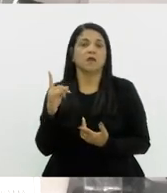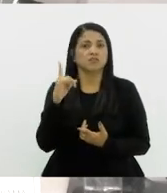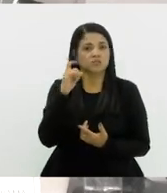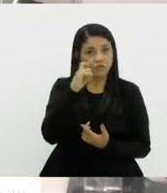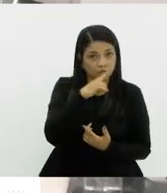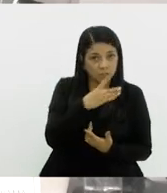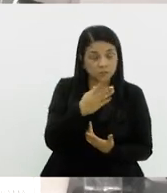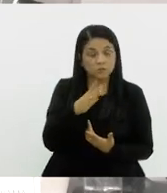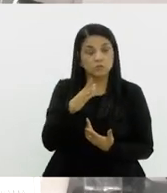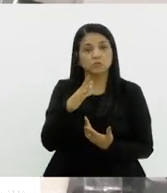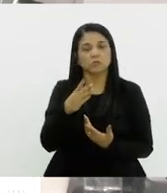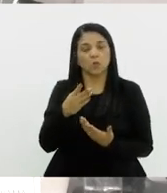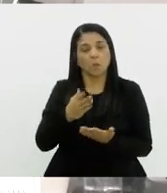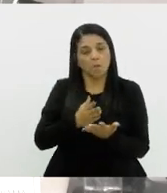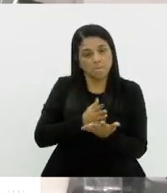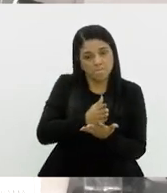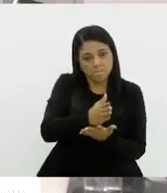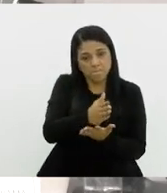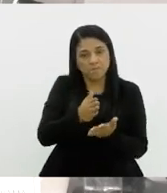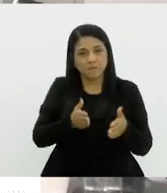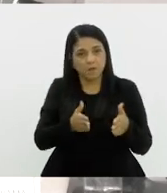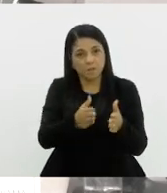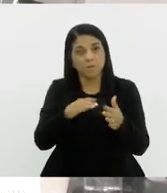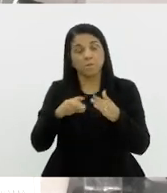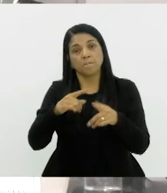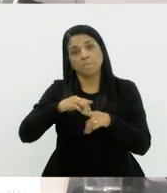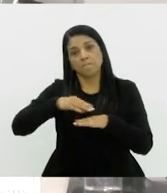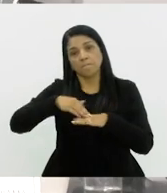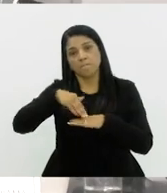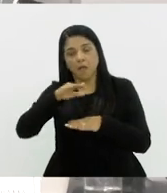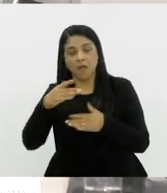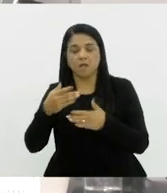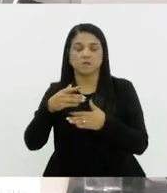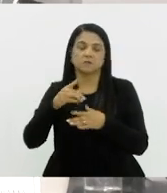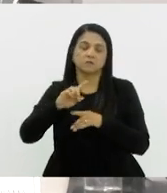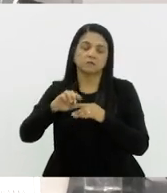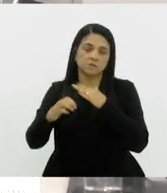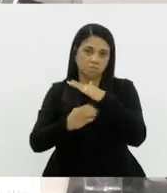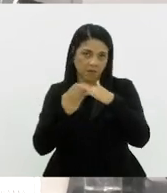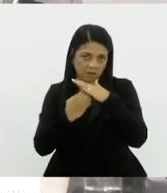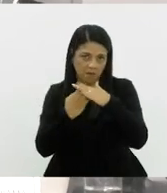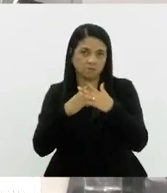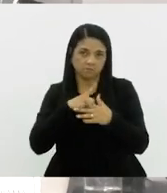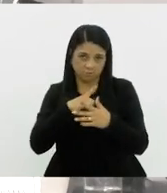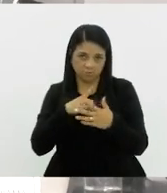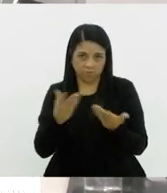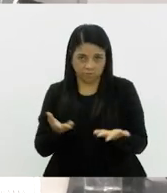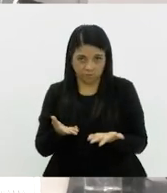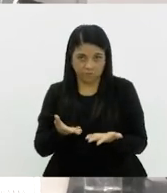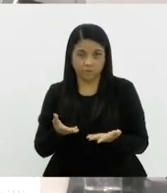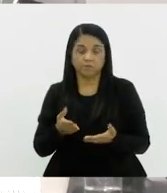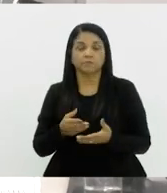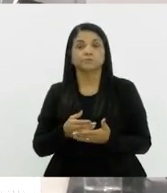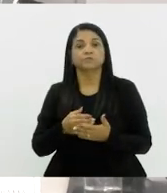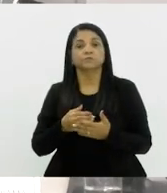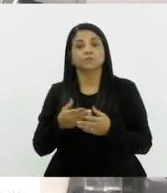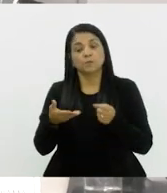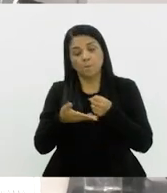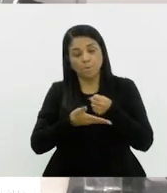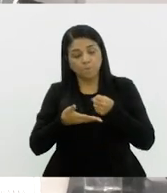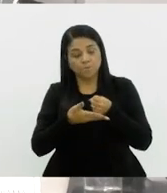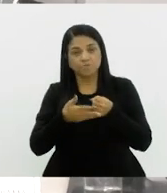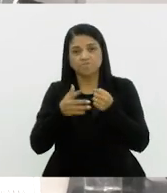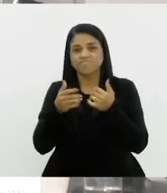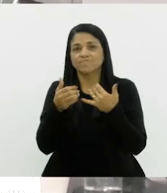difícil, que são outras rotas, mais empresas. Mas o princípio geral que a gente pretende é